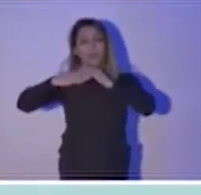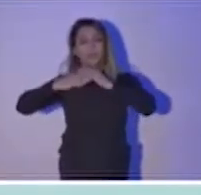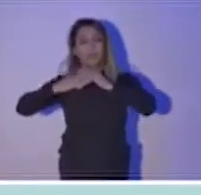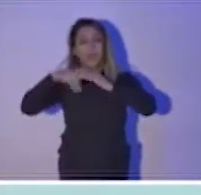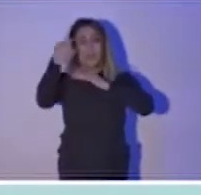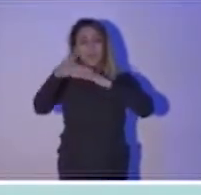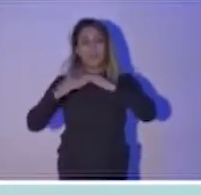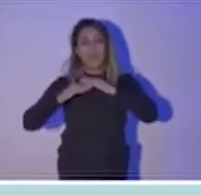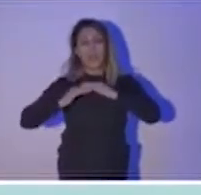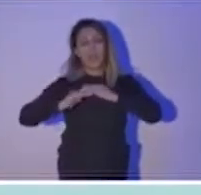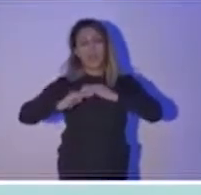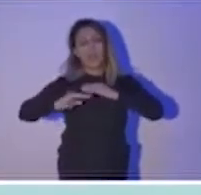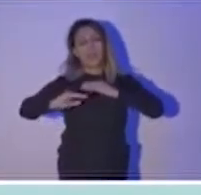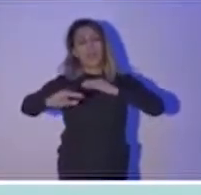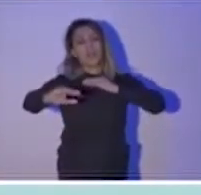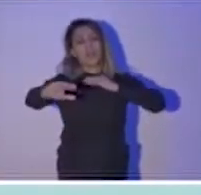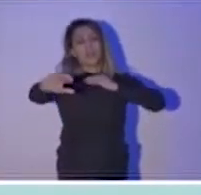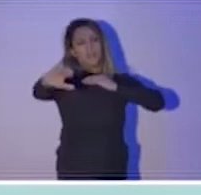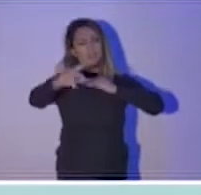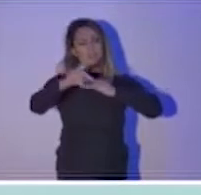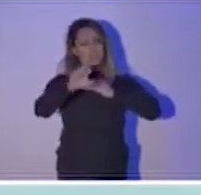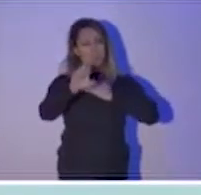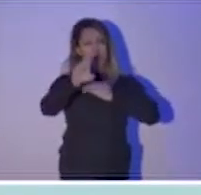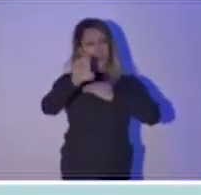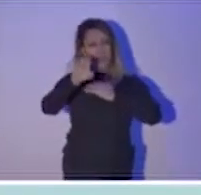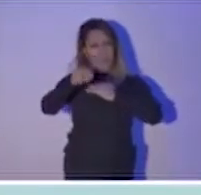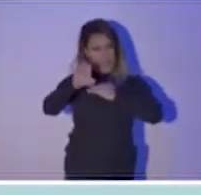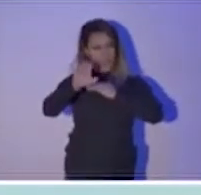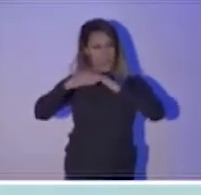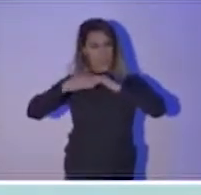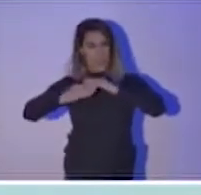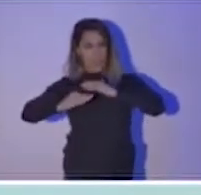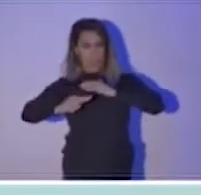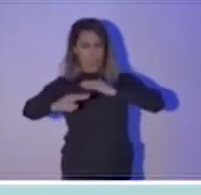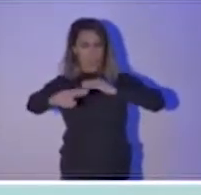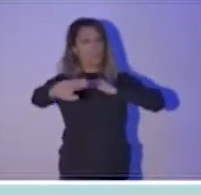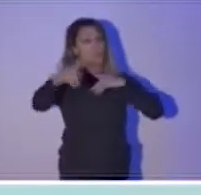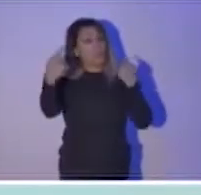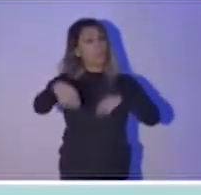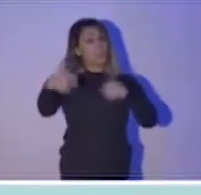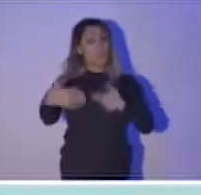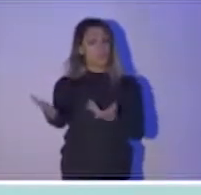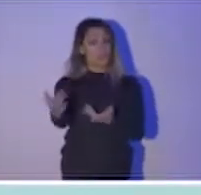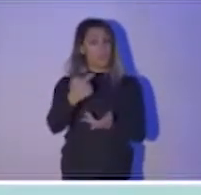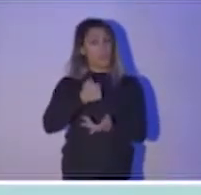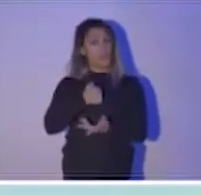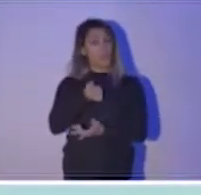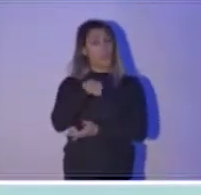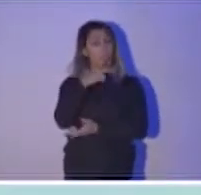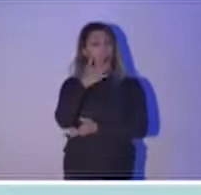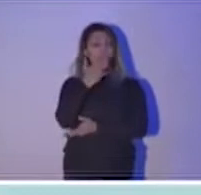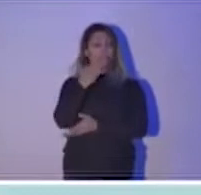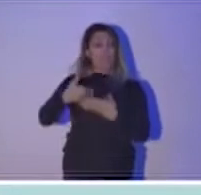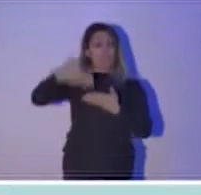base, essa visão sistêmica, bons materiais didáticos, boa formação de professor, mas eu pessoalmente já participei